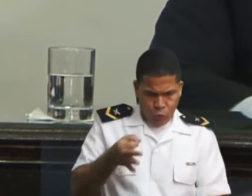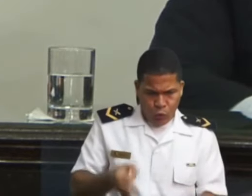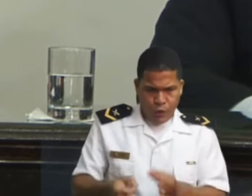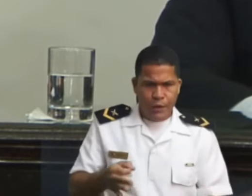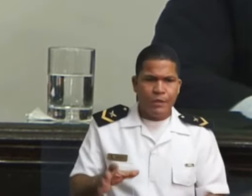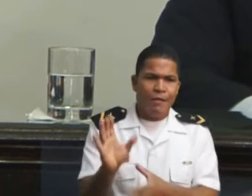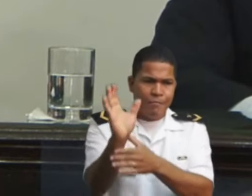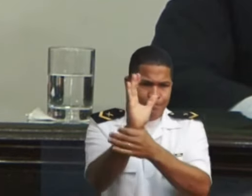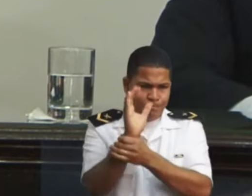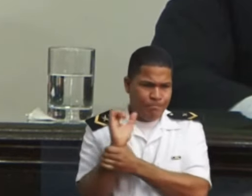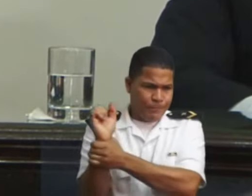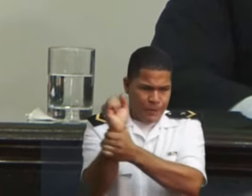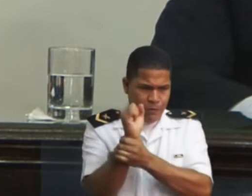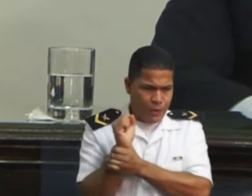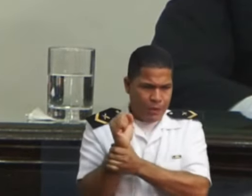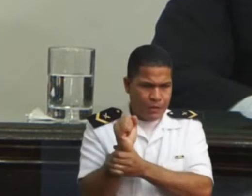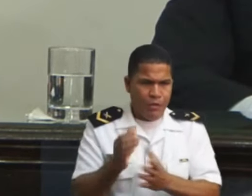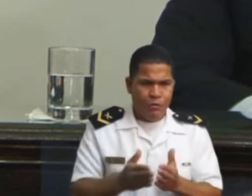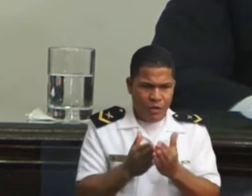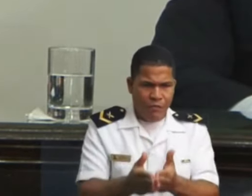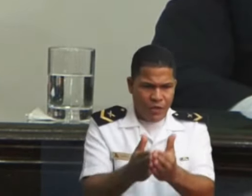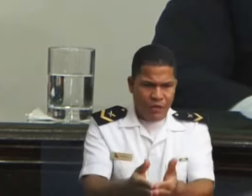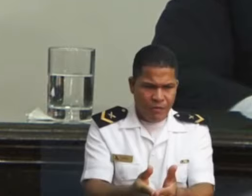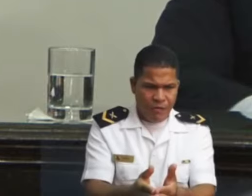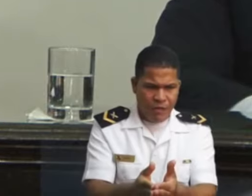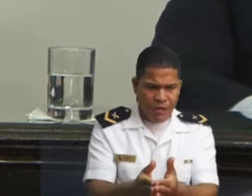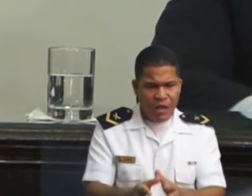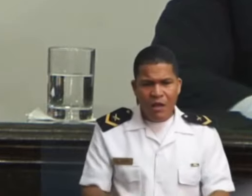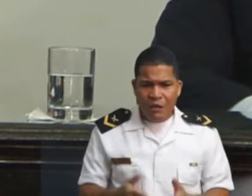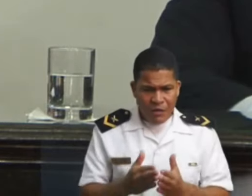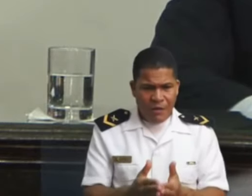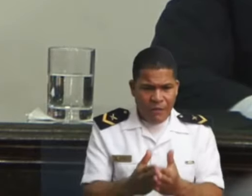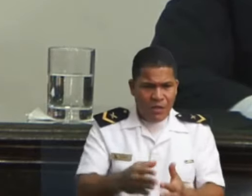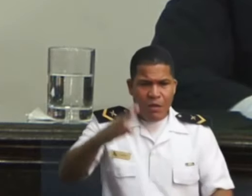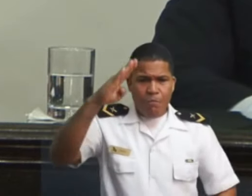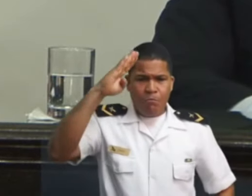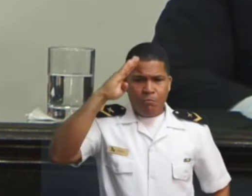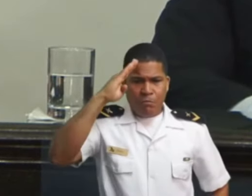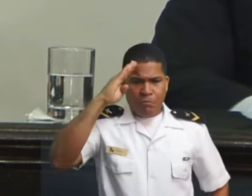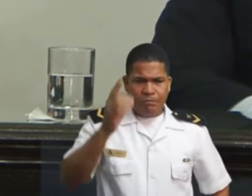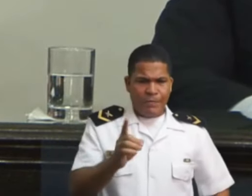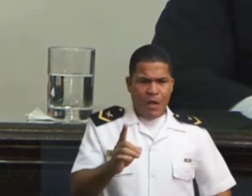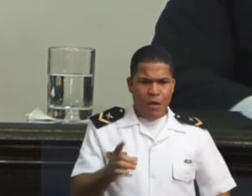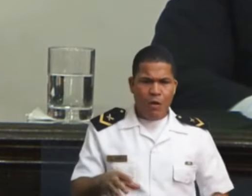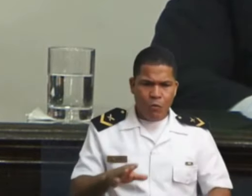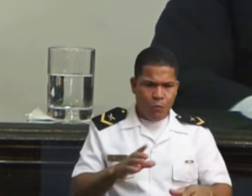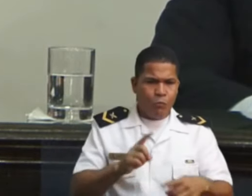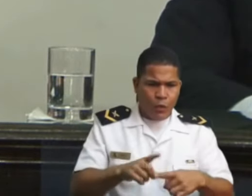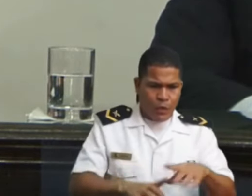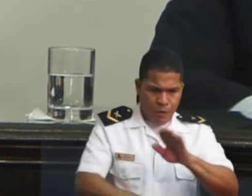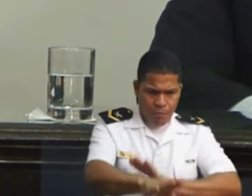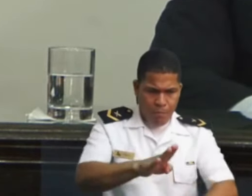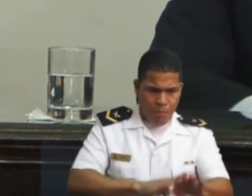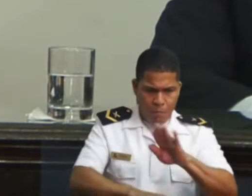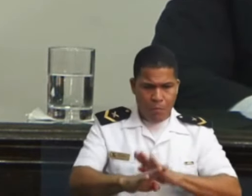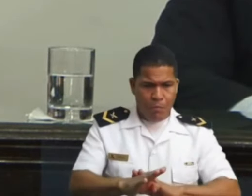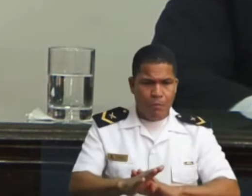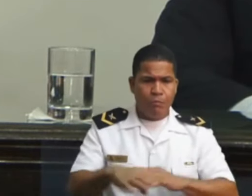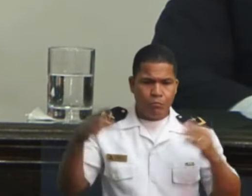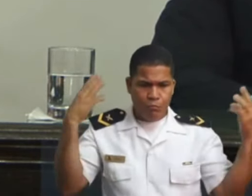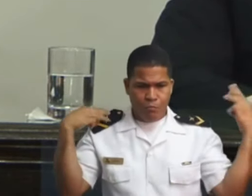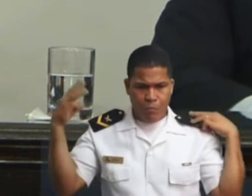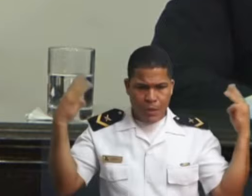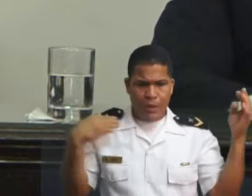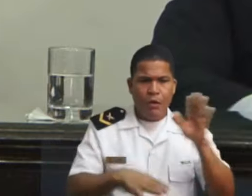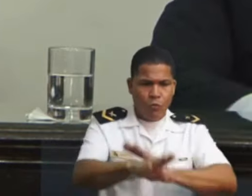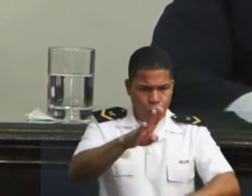Não a navegação militar, que já é muito bem cuidada pela Marinha, mas a navegação mercante, a